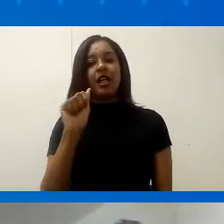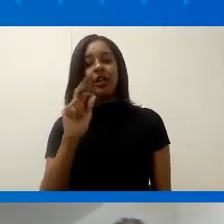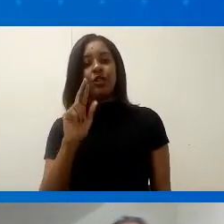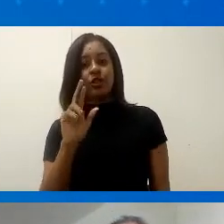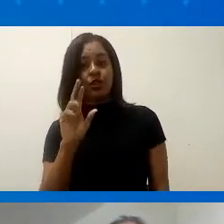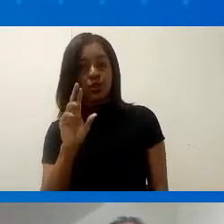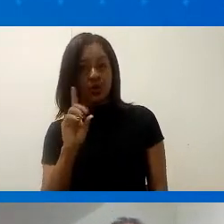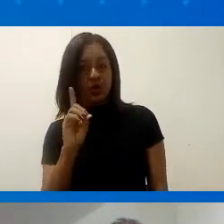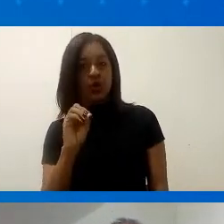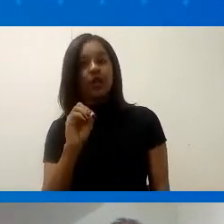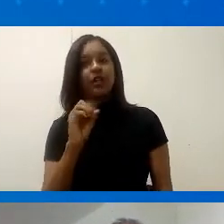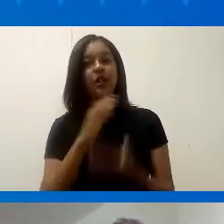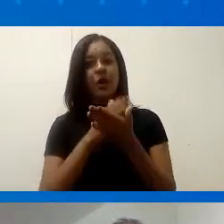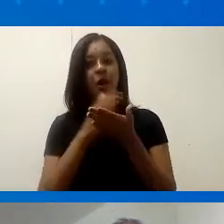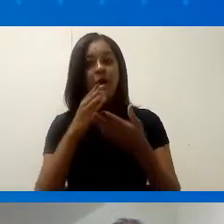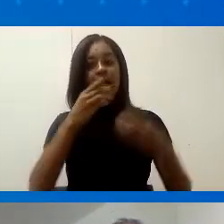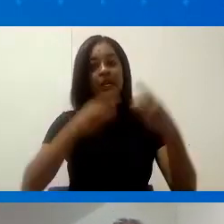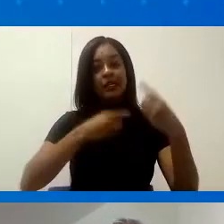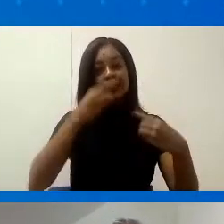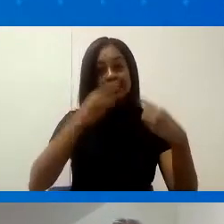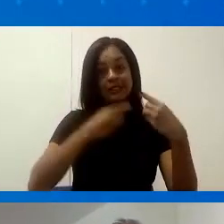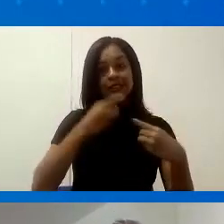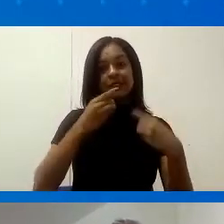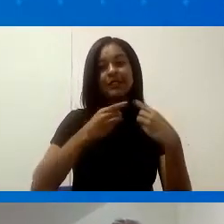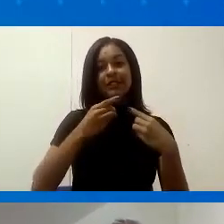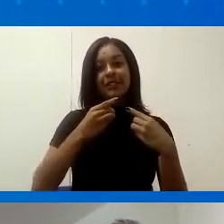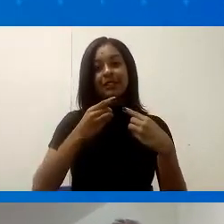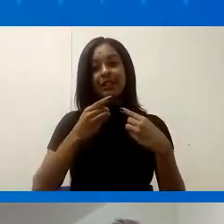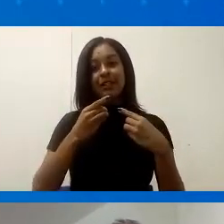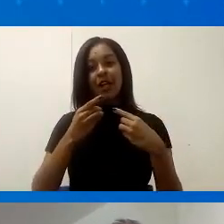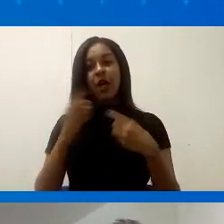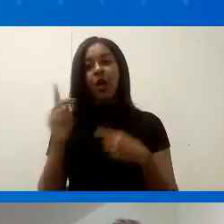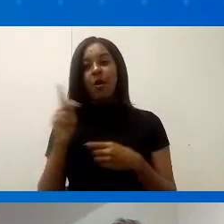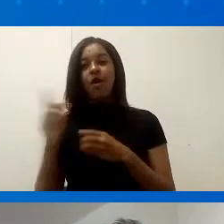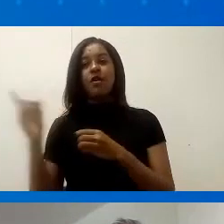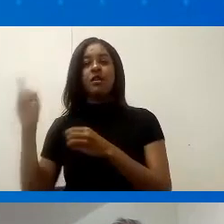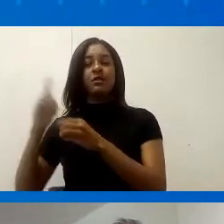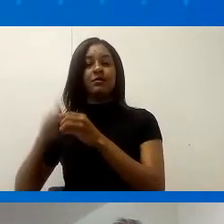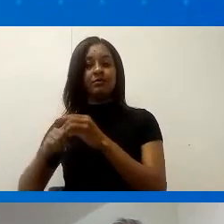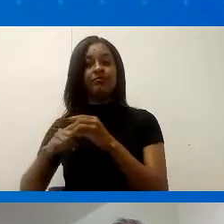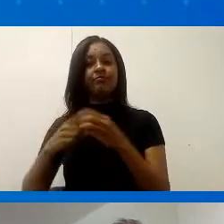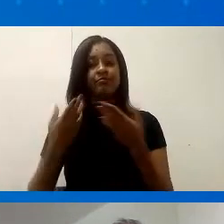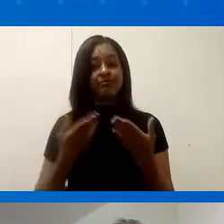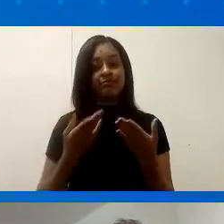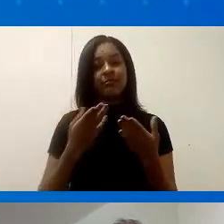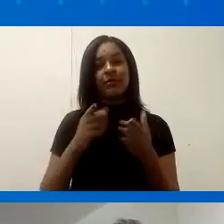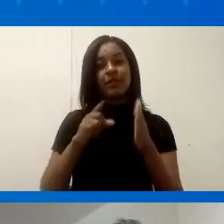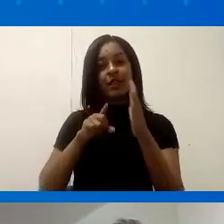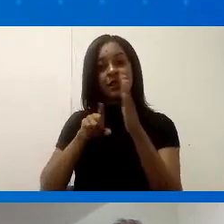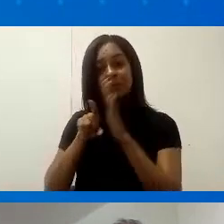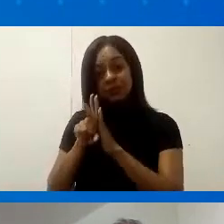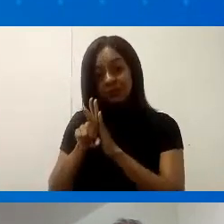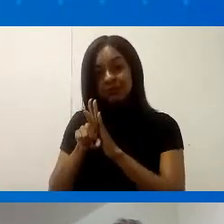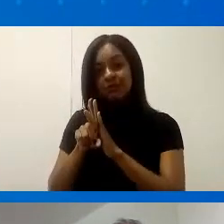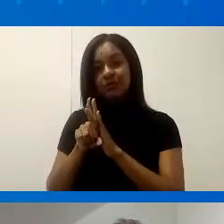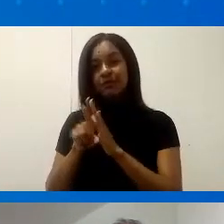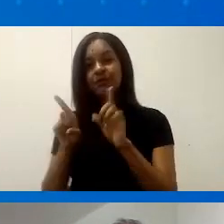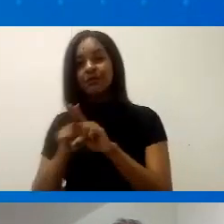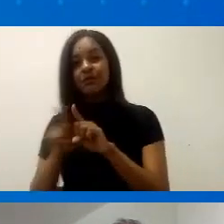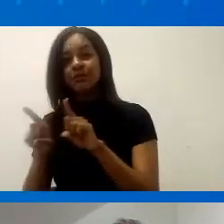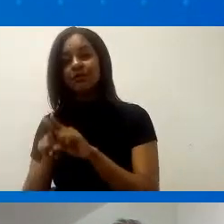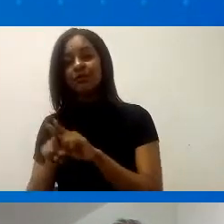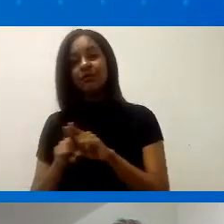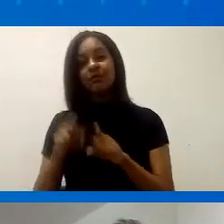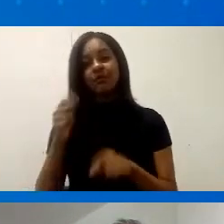Maurício consegui voltar a gente continua primeira pergunta do Eduardo Albino com base nas reflexões de apontamentos dessa mesa